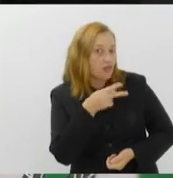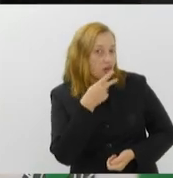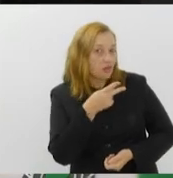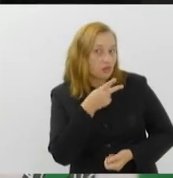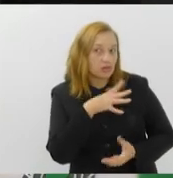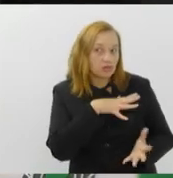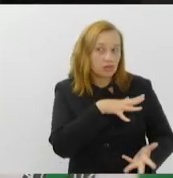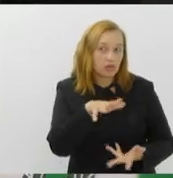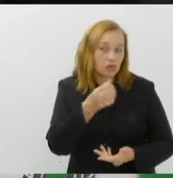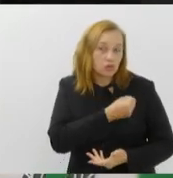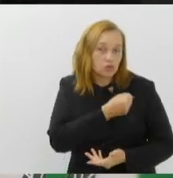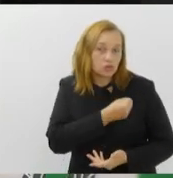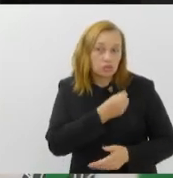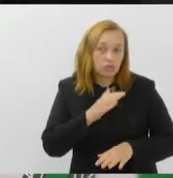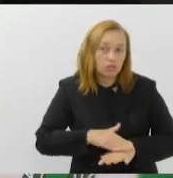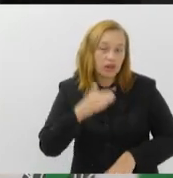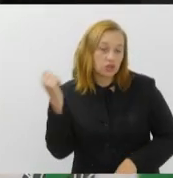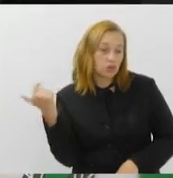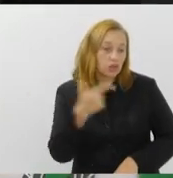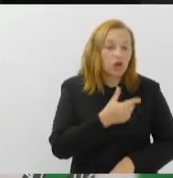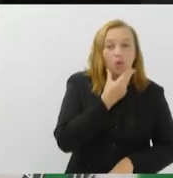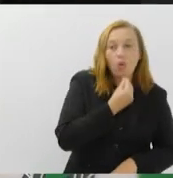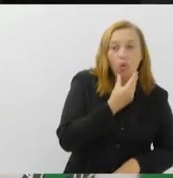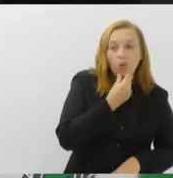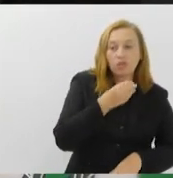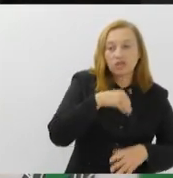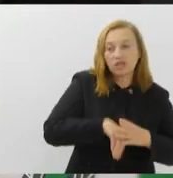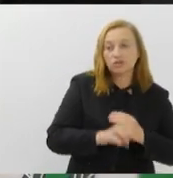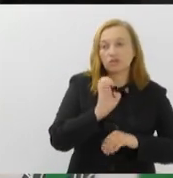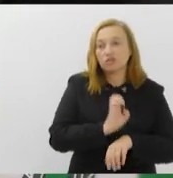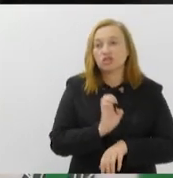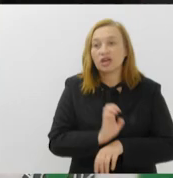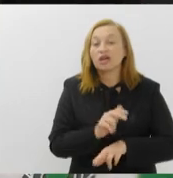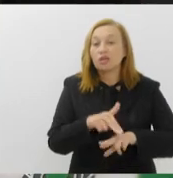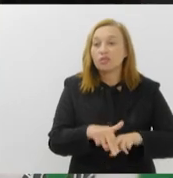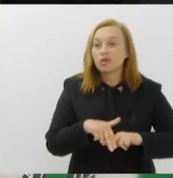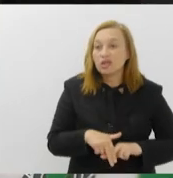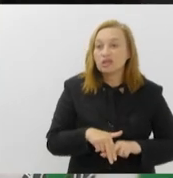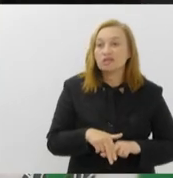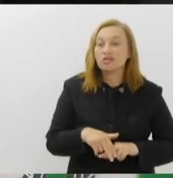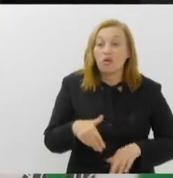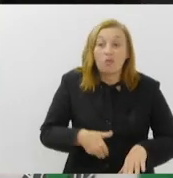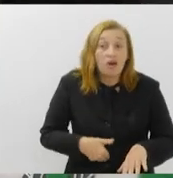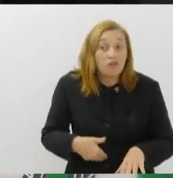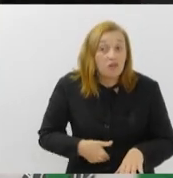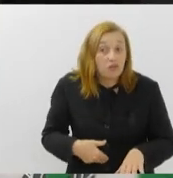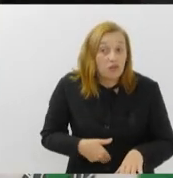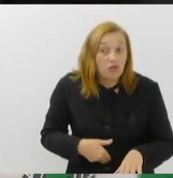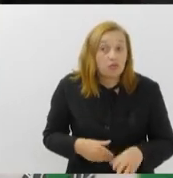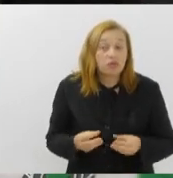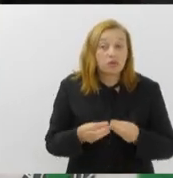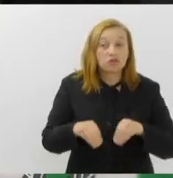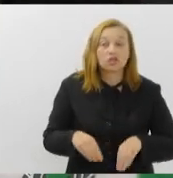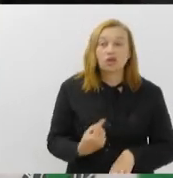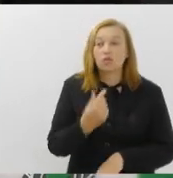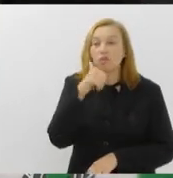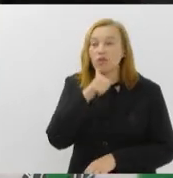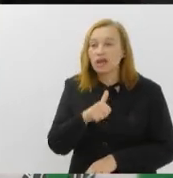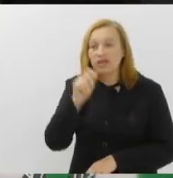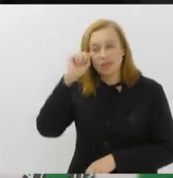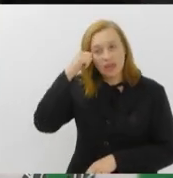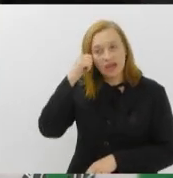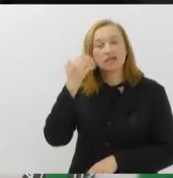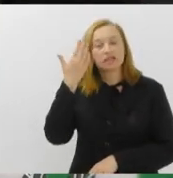número maior do que os homens no estado e, portanto, quando a fome perfila uma mulher negra, a gente sabe